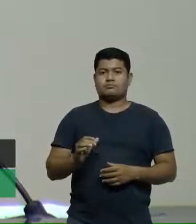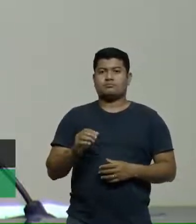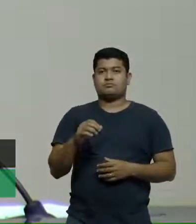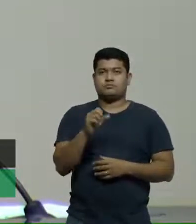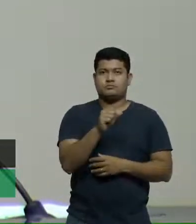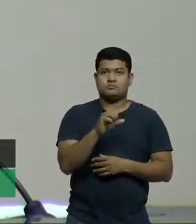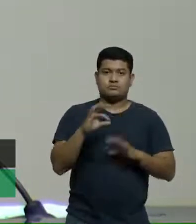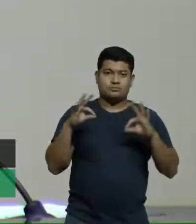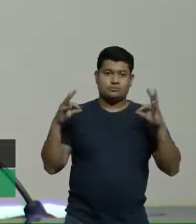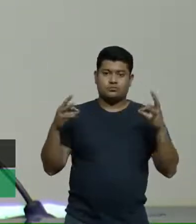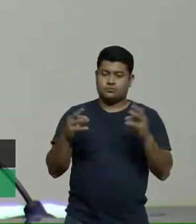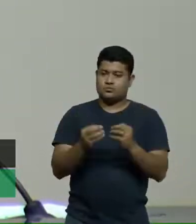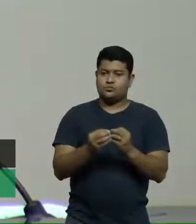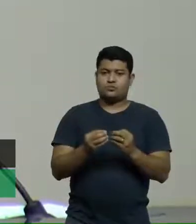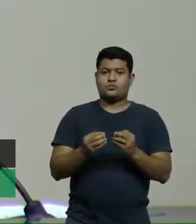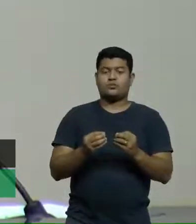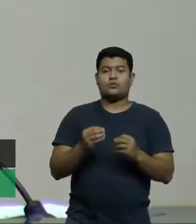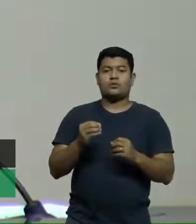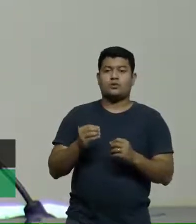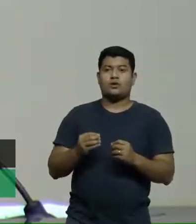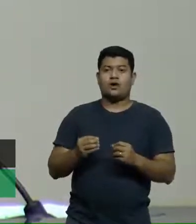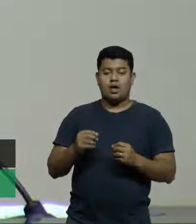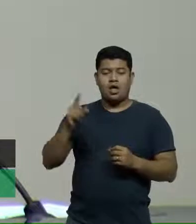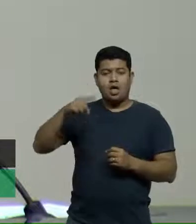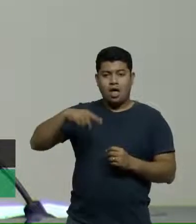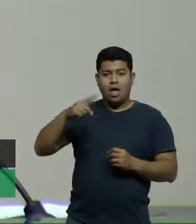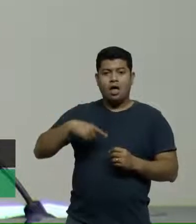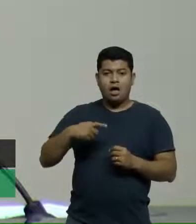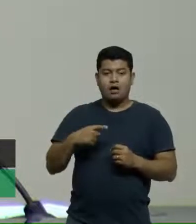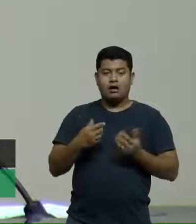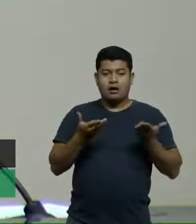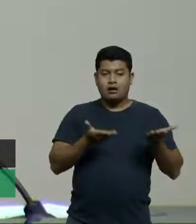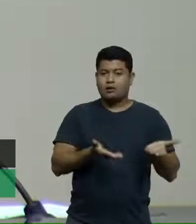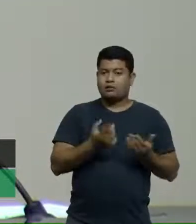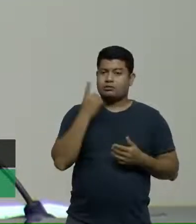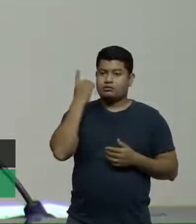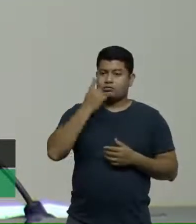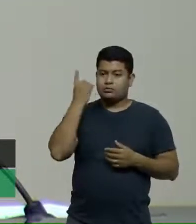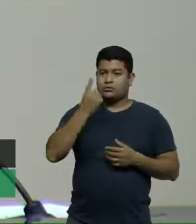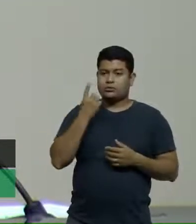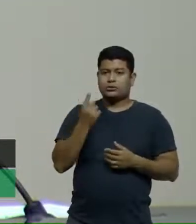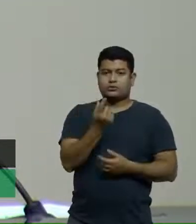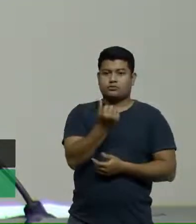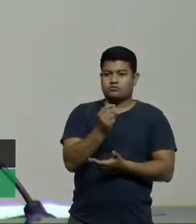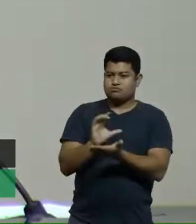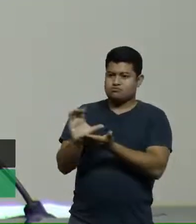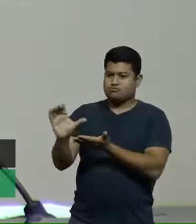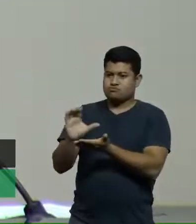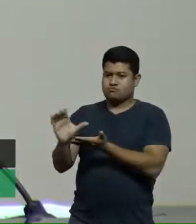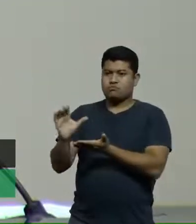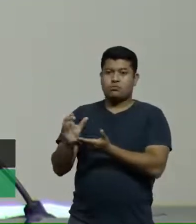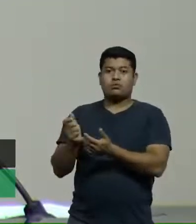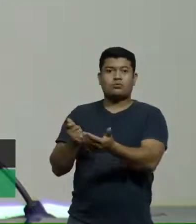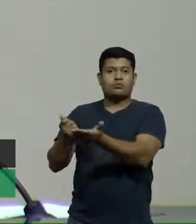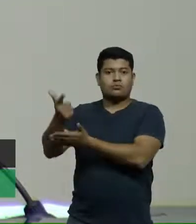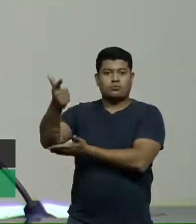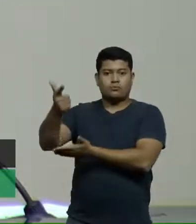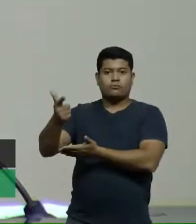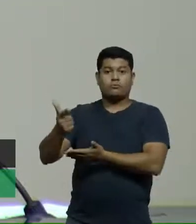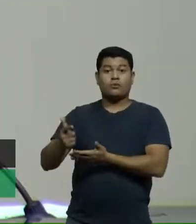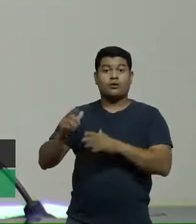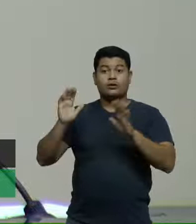todas elas fruto de emendas parlamentares e destinadas para municípios